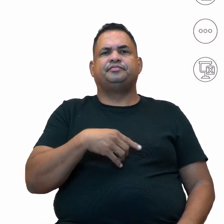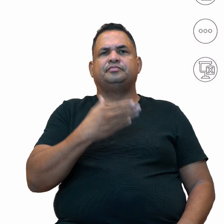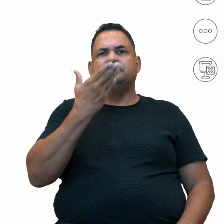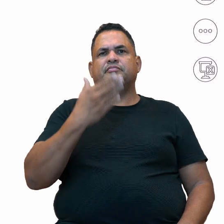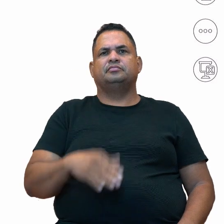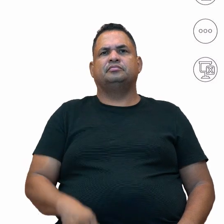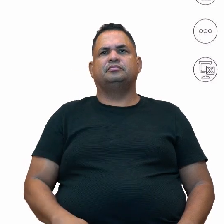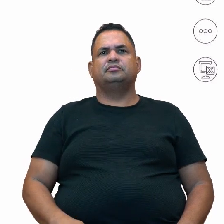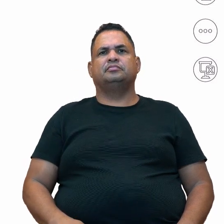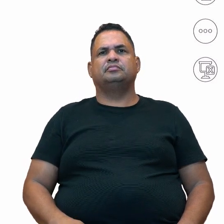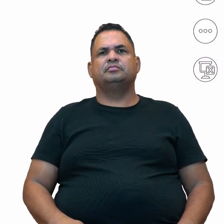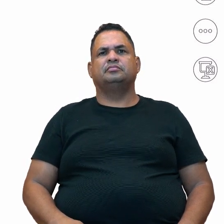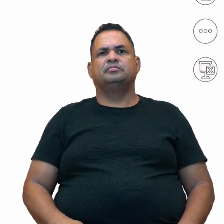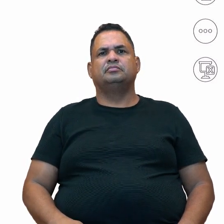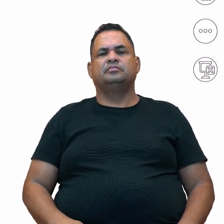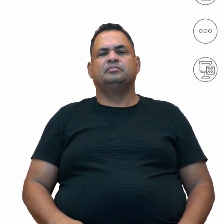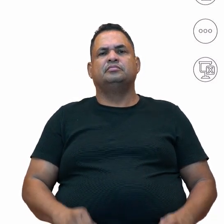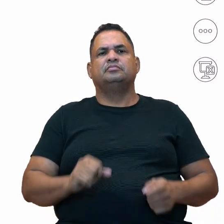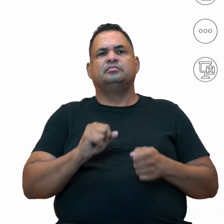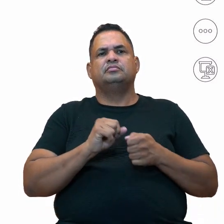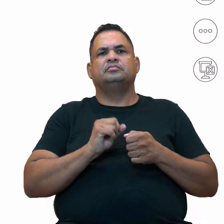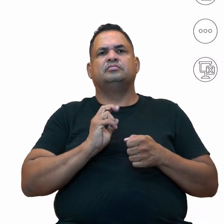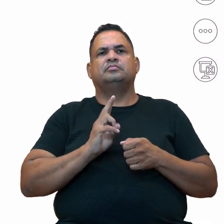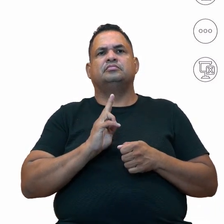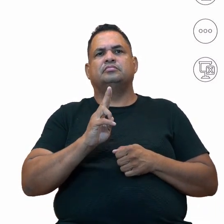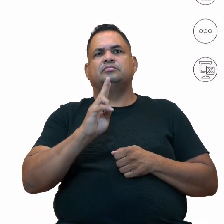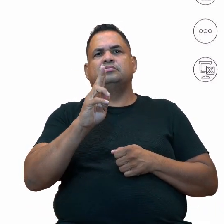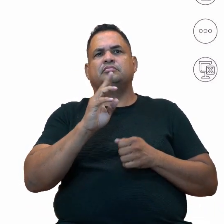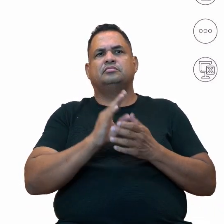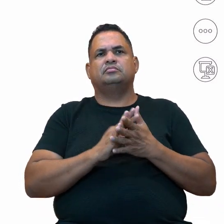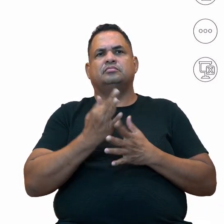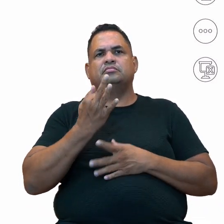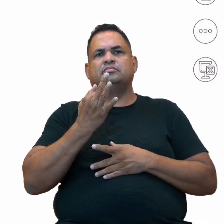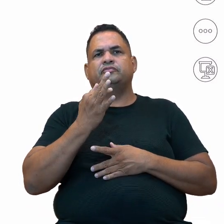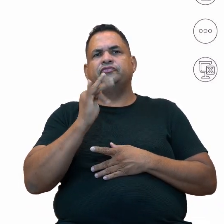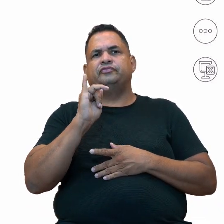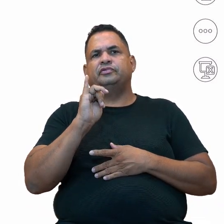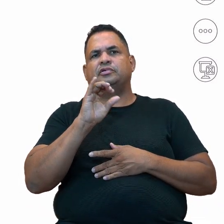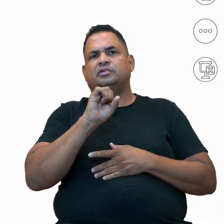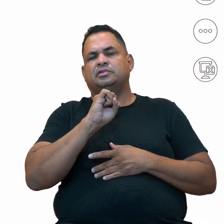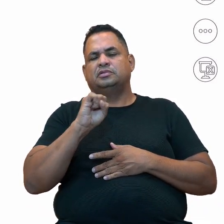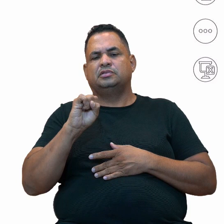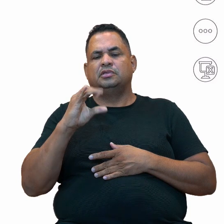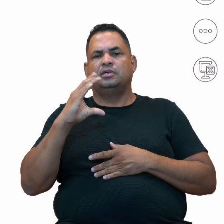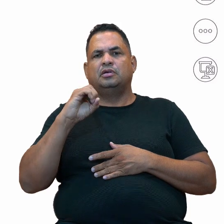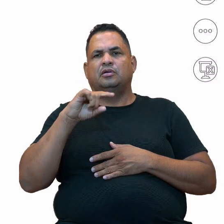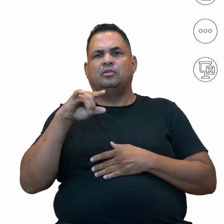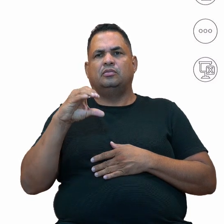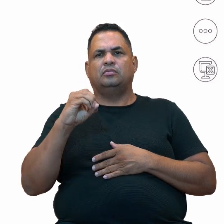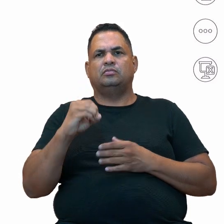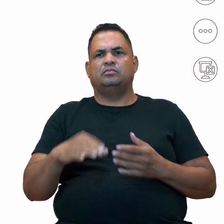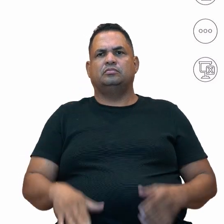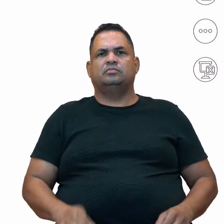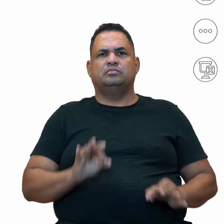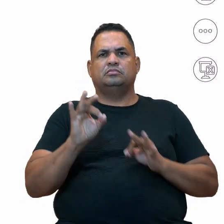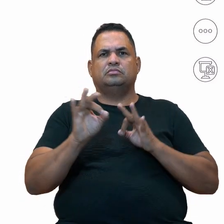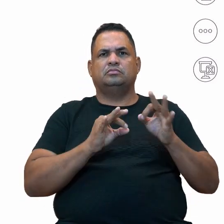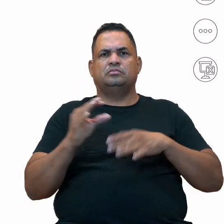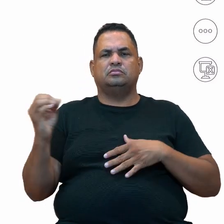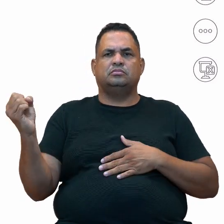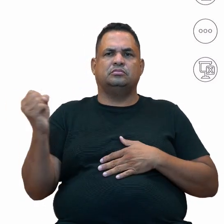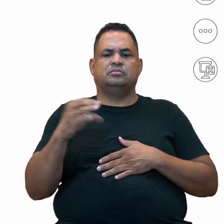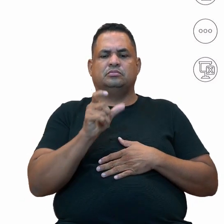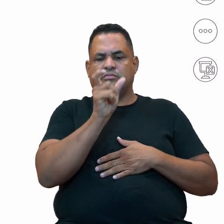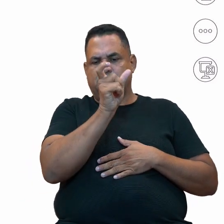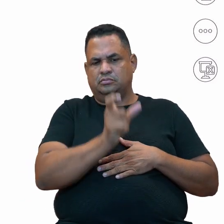vai realizar esse processo aí de fissão, tá? Binária, tá? E aí formando os novos